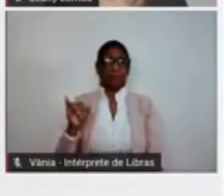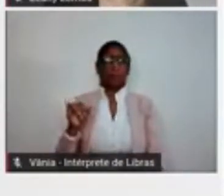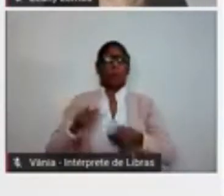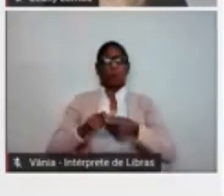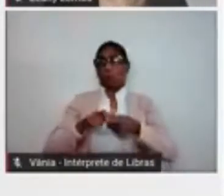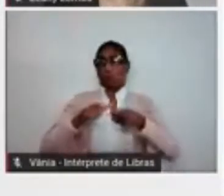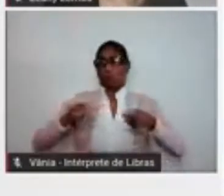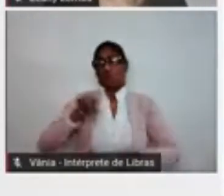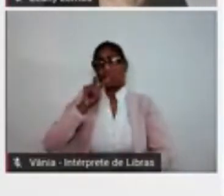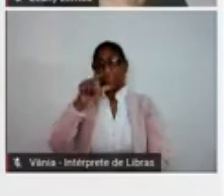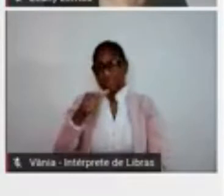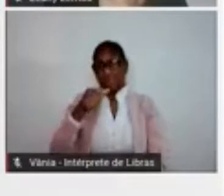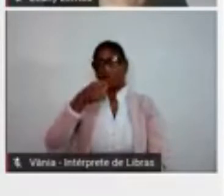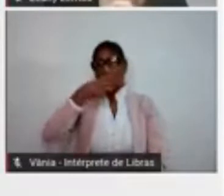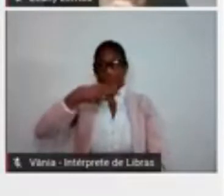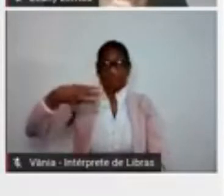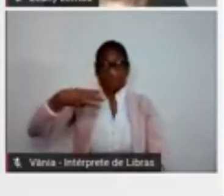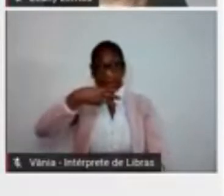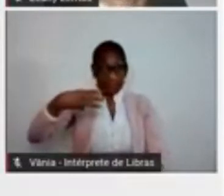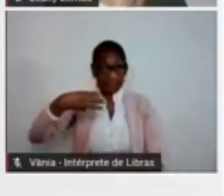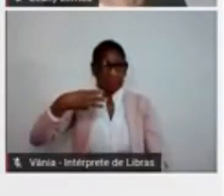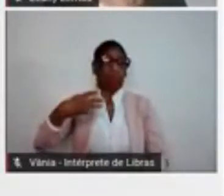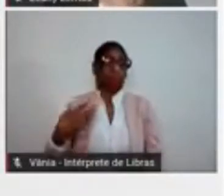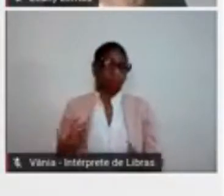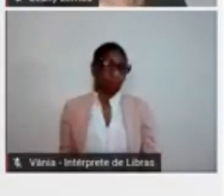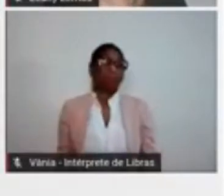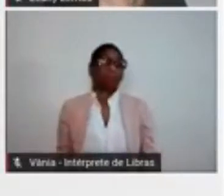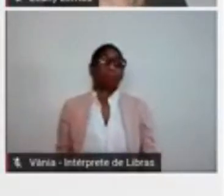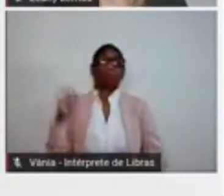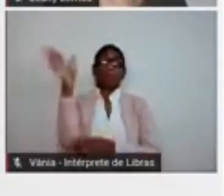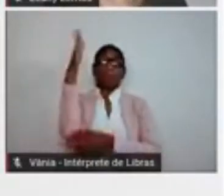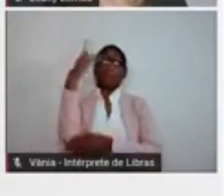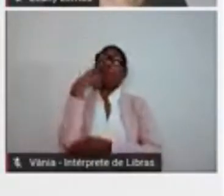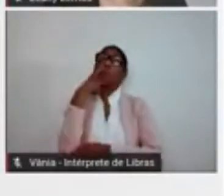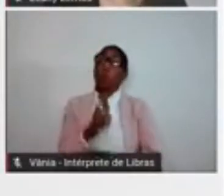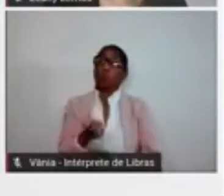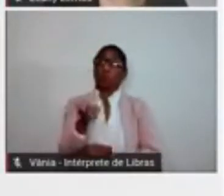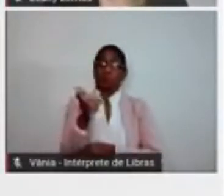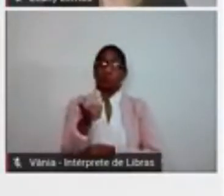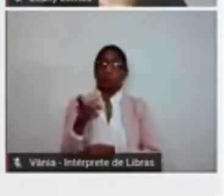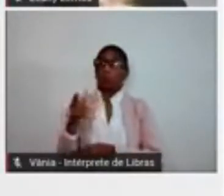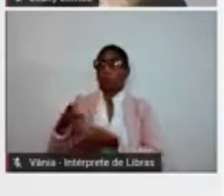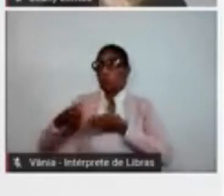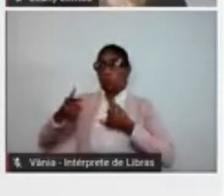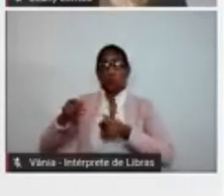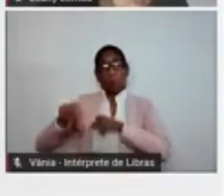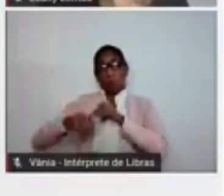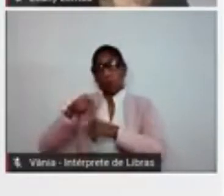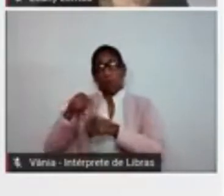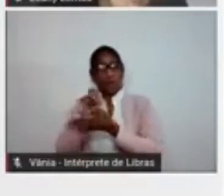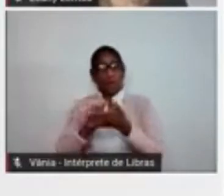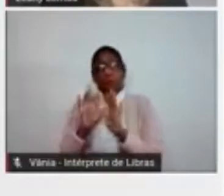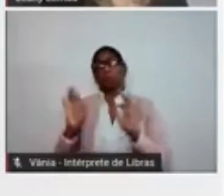aumentando de 26 para 33, e ela fica na bandeira vermelha, até nesse caso não houve recurso também da